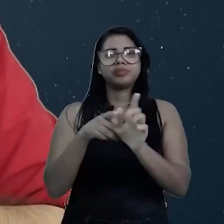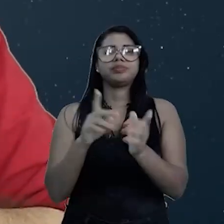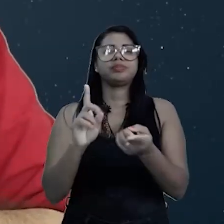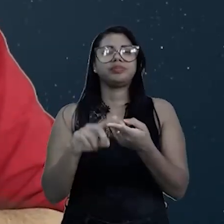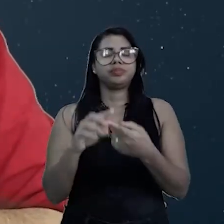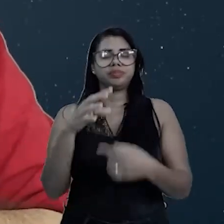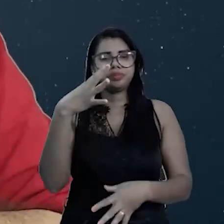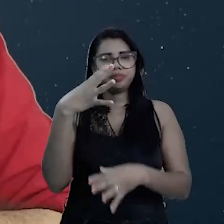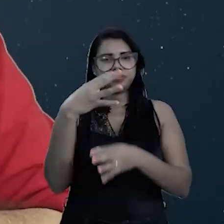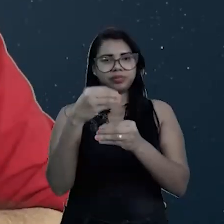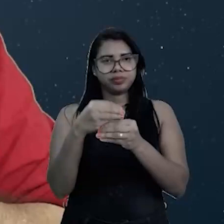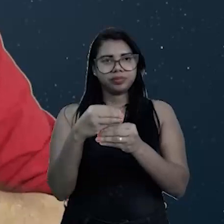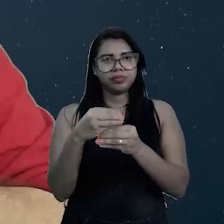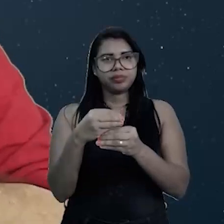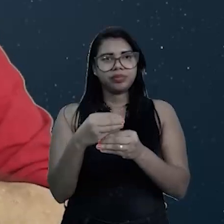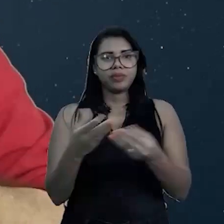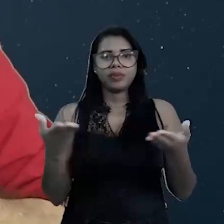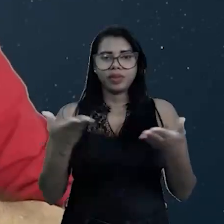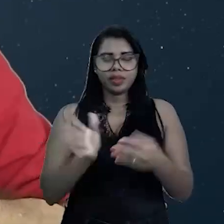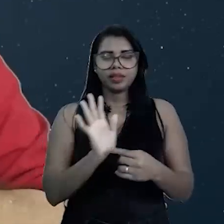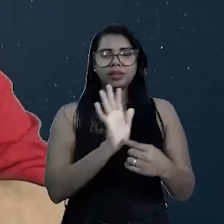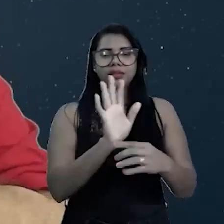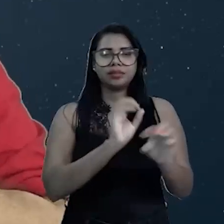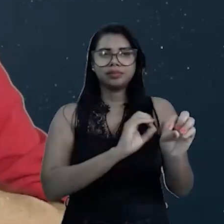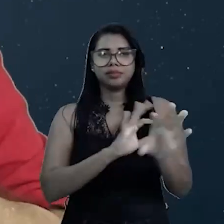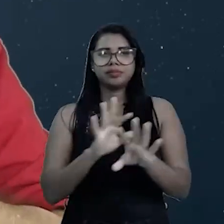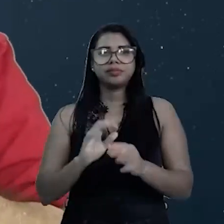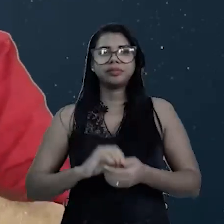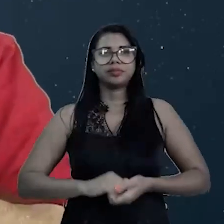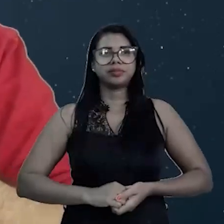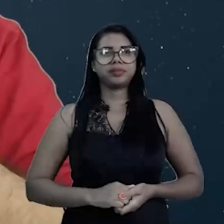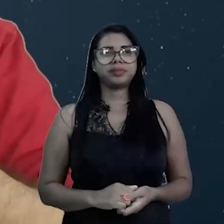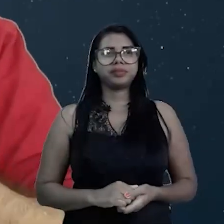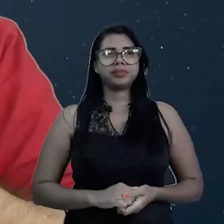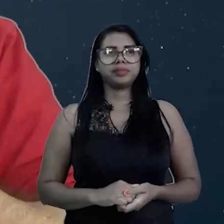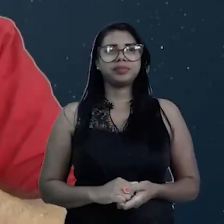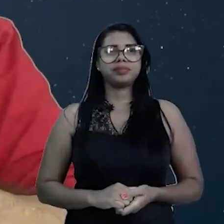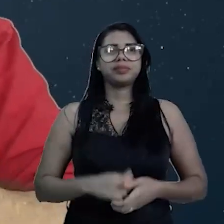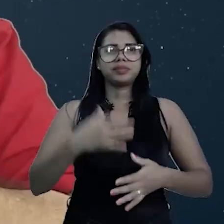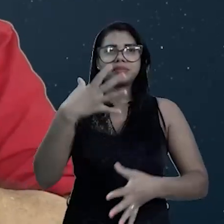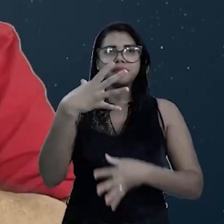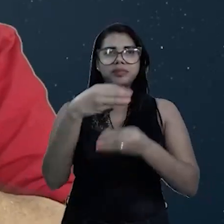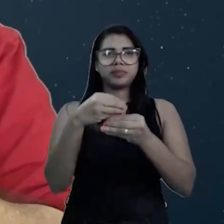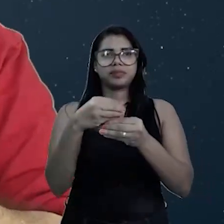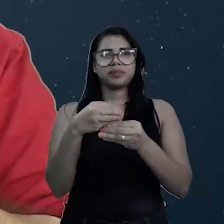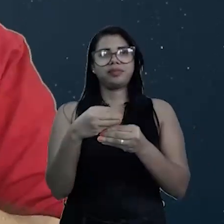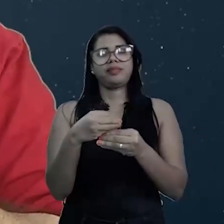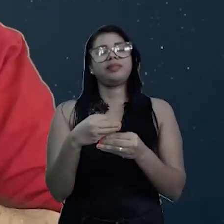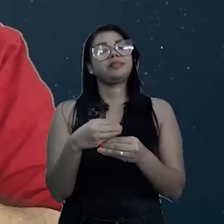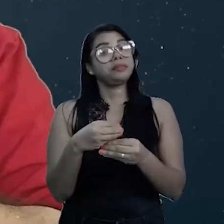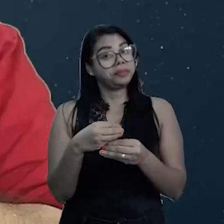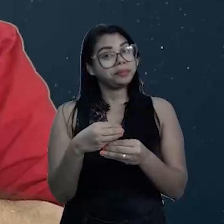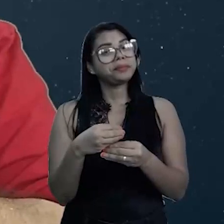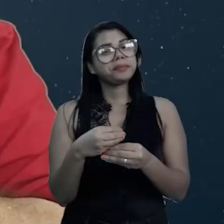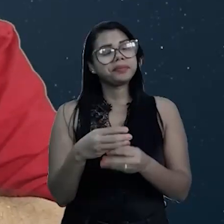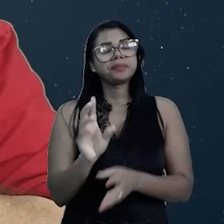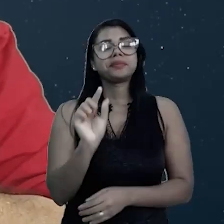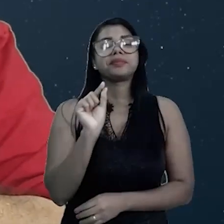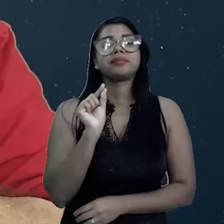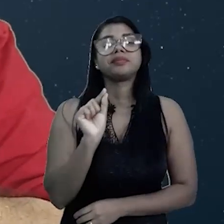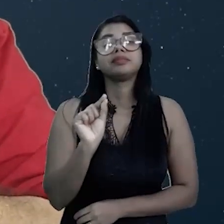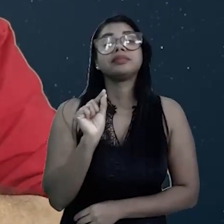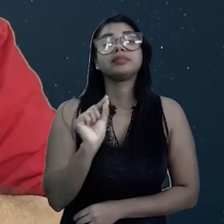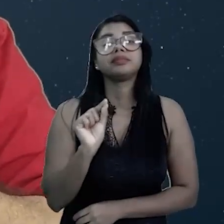é a próxima que a gente vai trabalhar. As figuras de construção, já está dizendo, ó, construção. São aquelas, né, que